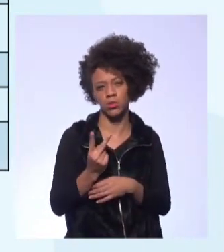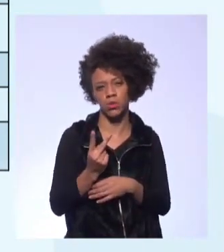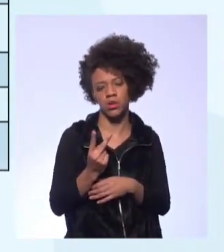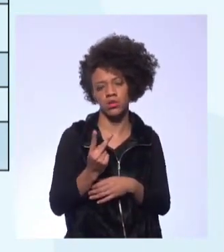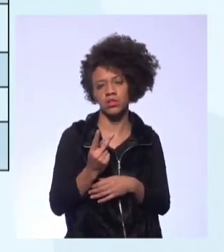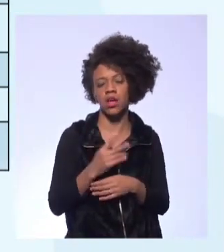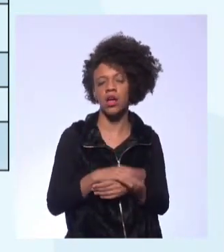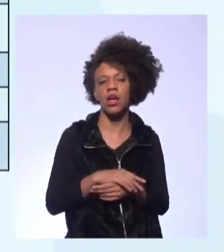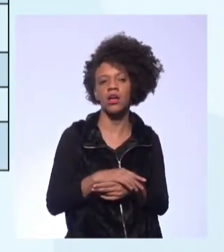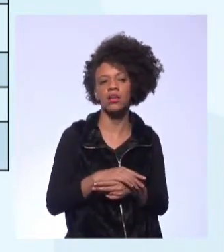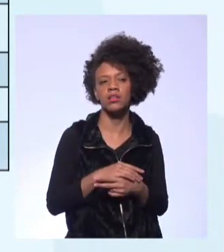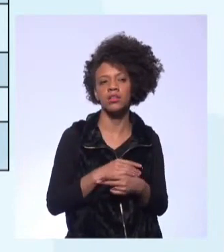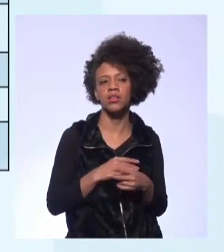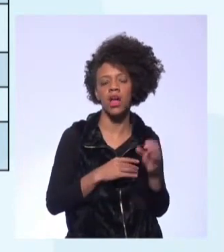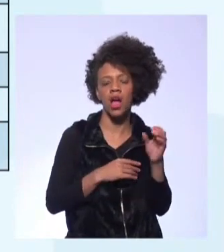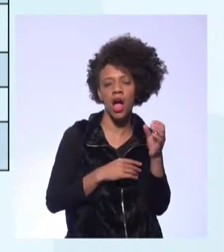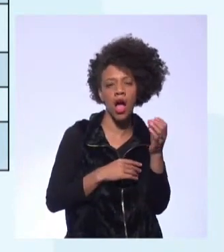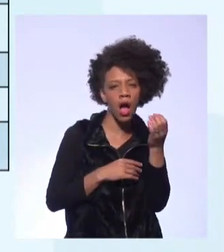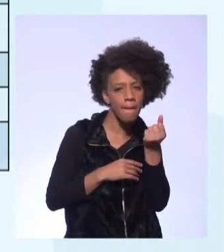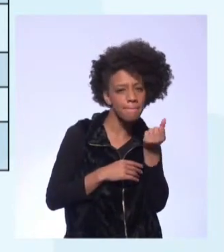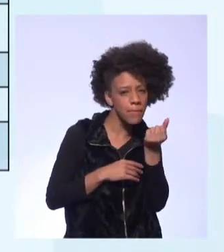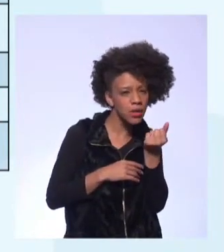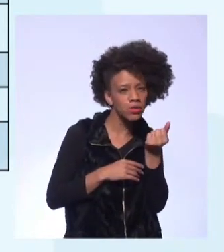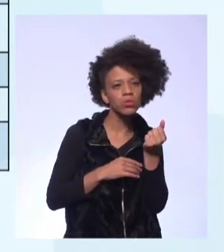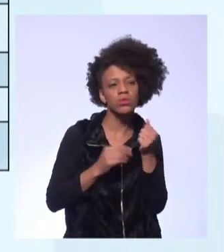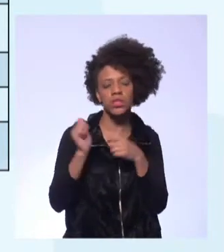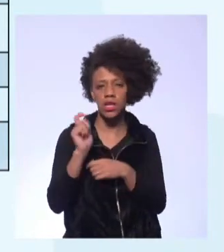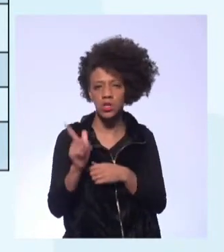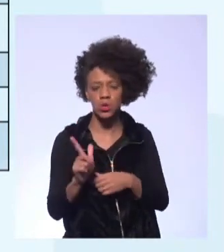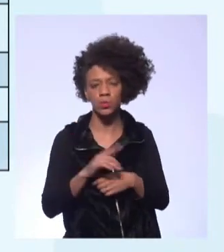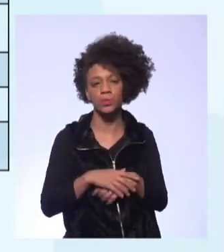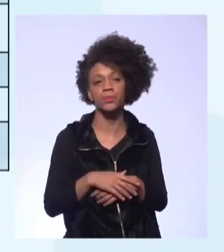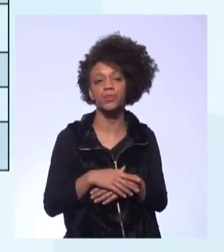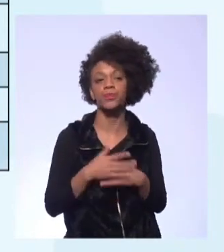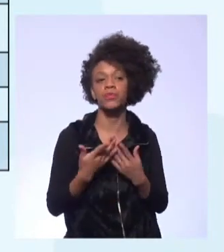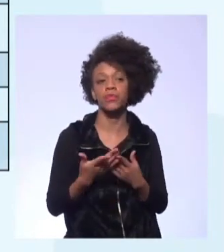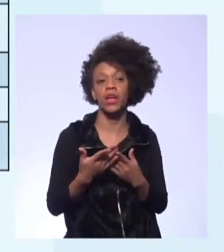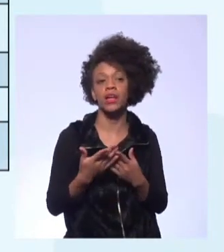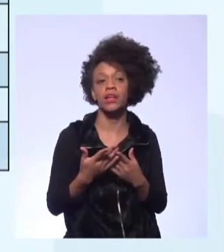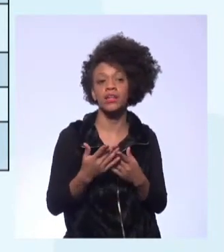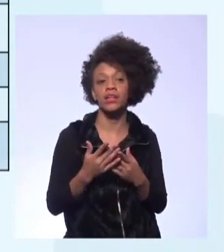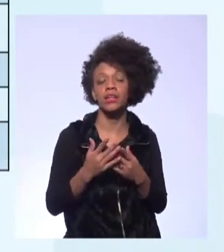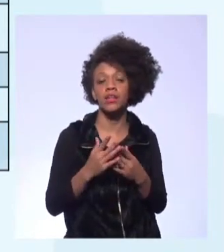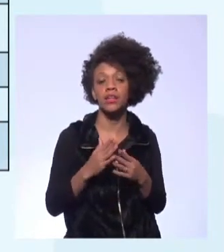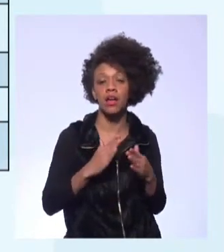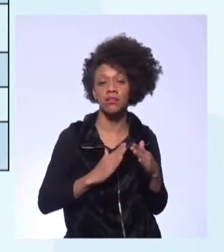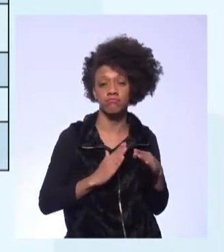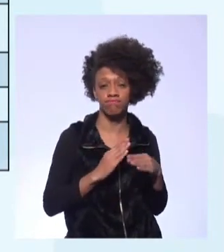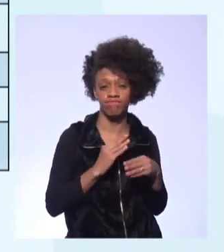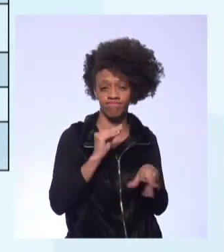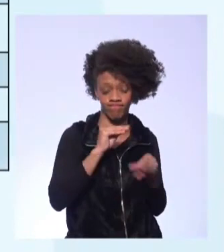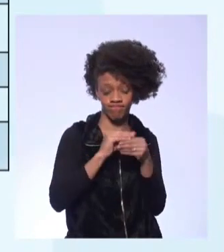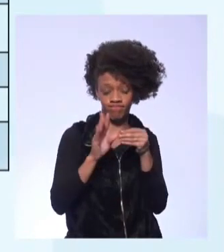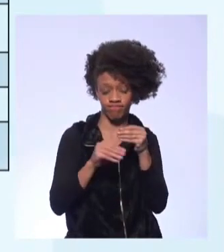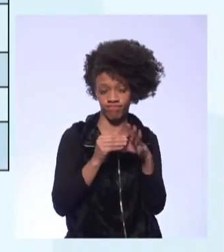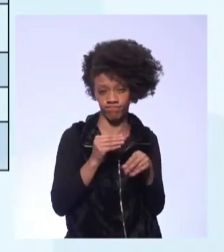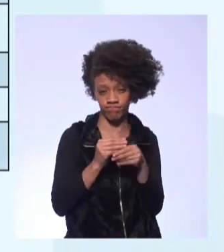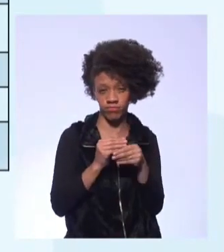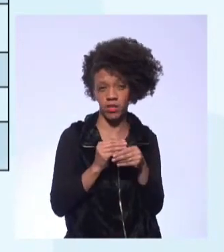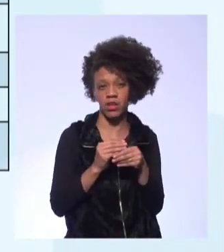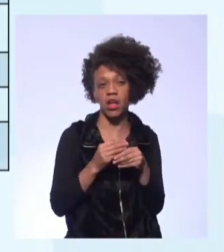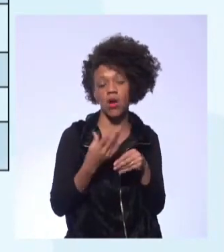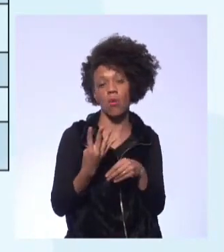parzinho transparente e o parzinho azul. E as substâncias compostas são restantes. Se eu tenho um total 6